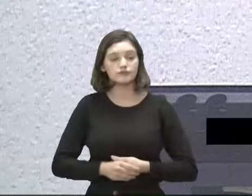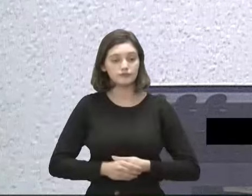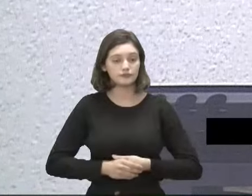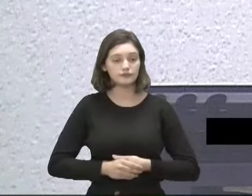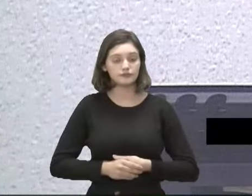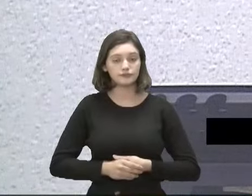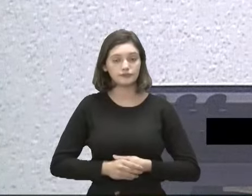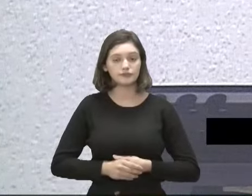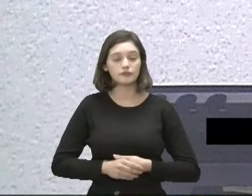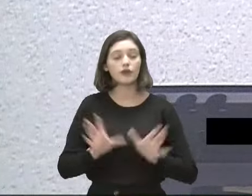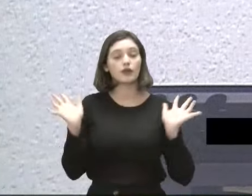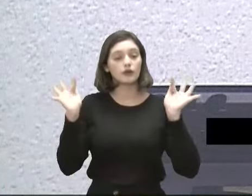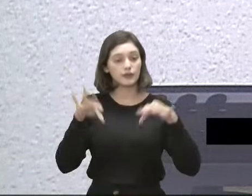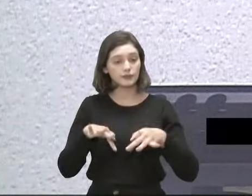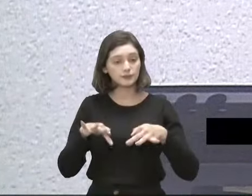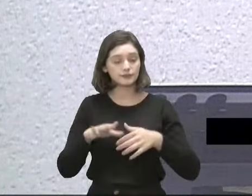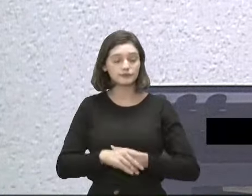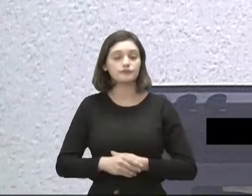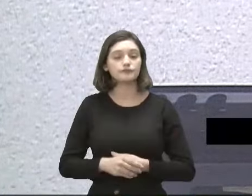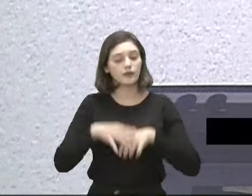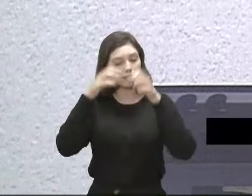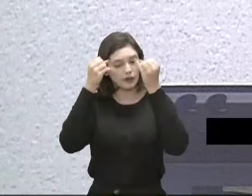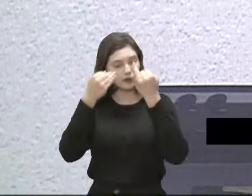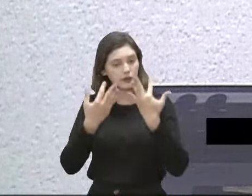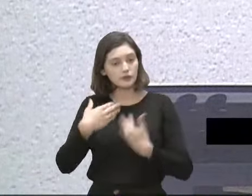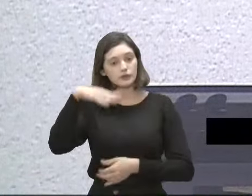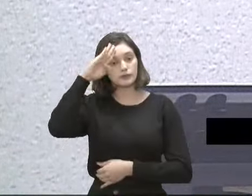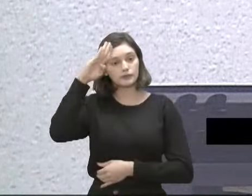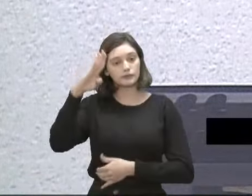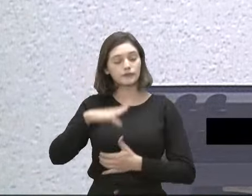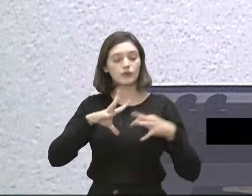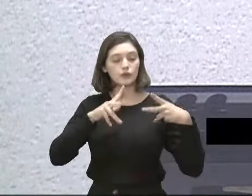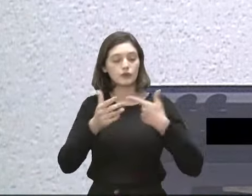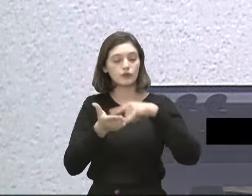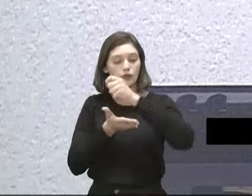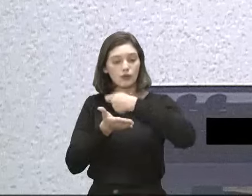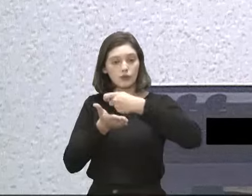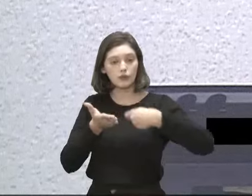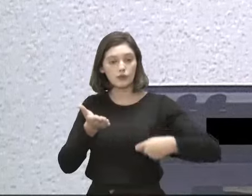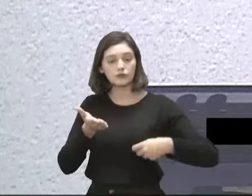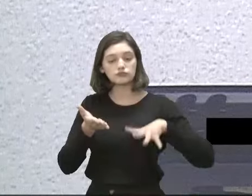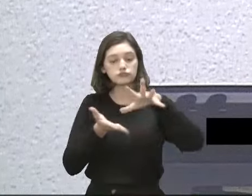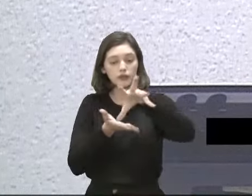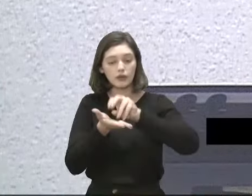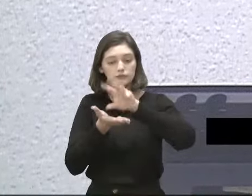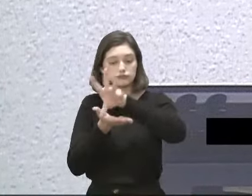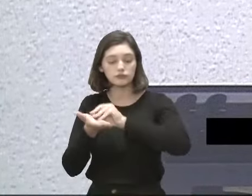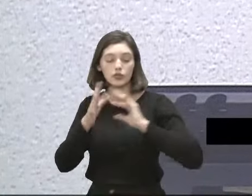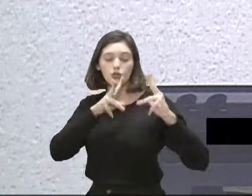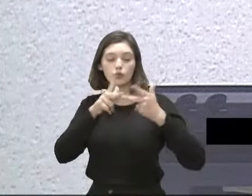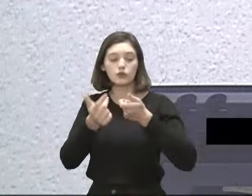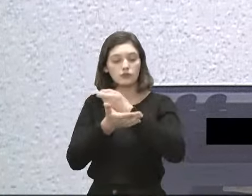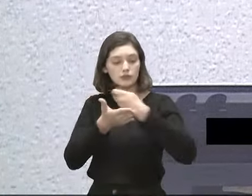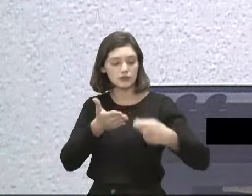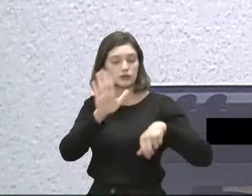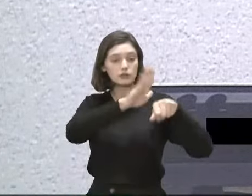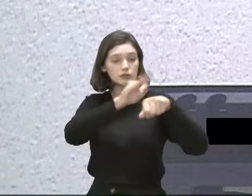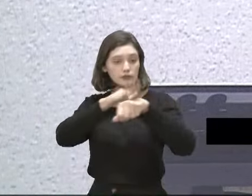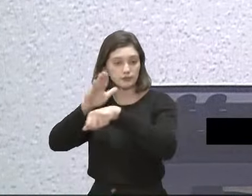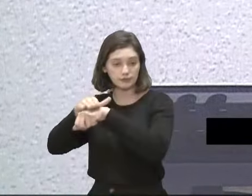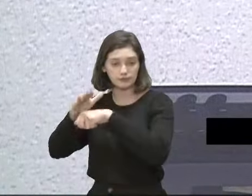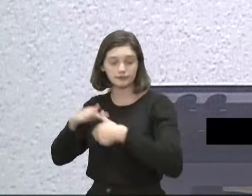E, encerrada a exposição principal, o formulário será recolhido e os inscritos serão chamados logo após a fala dos